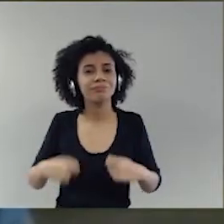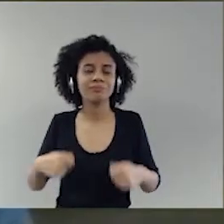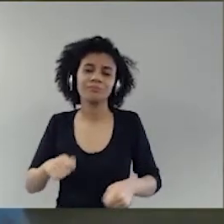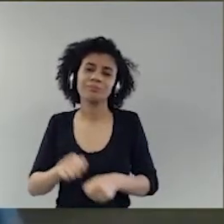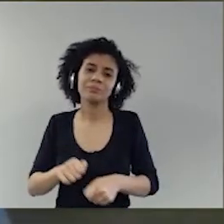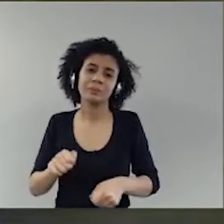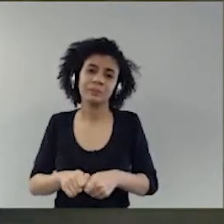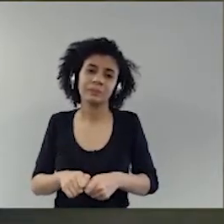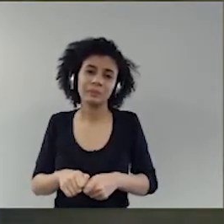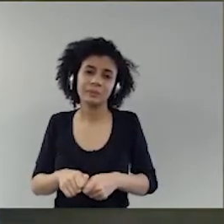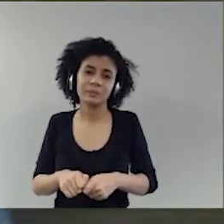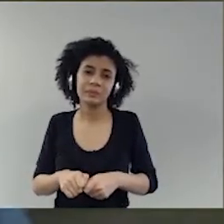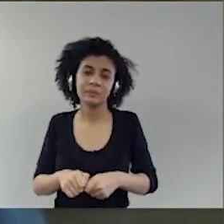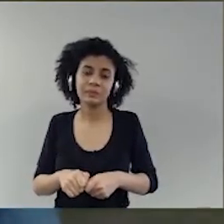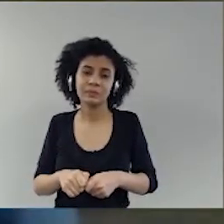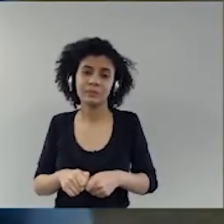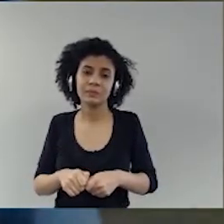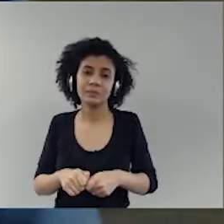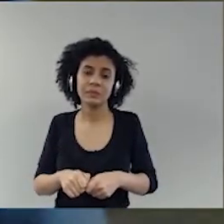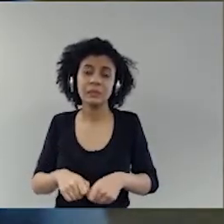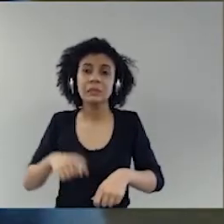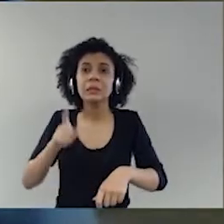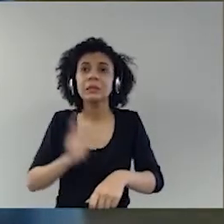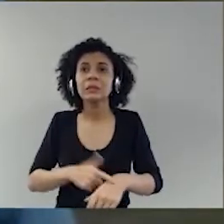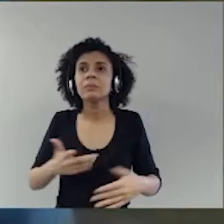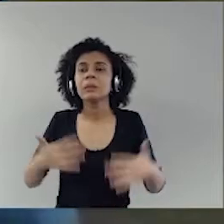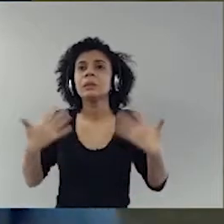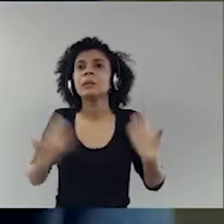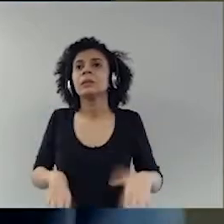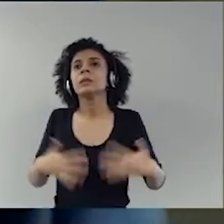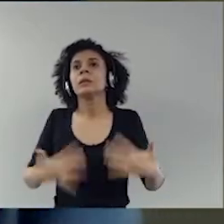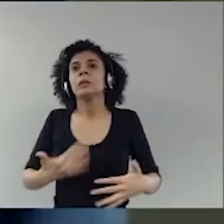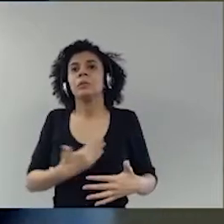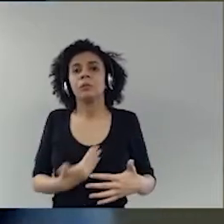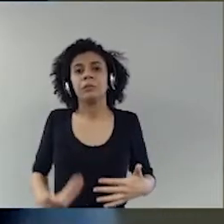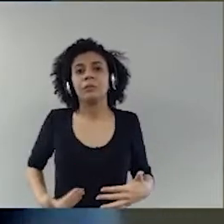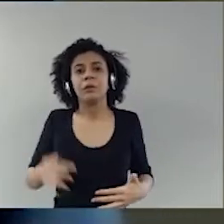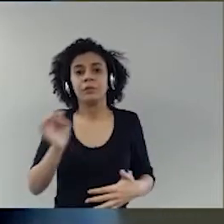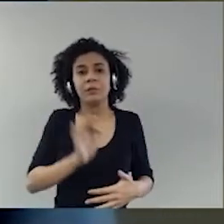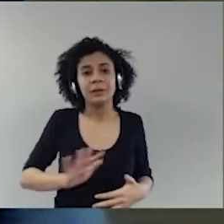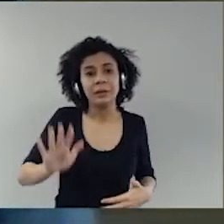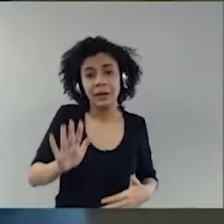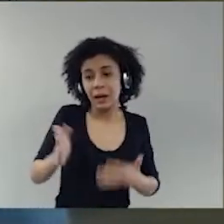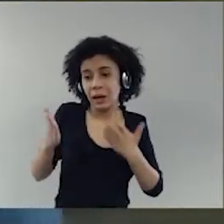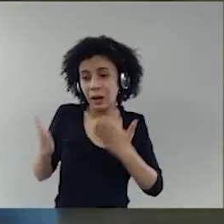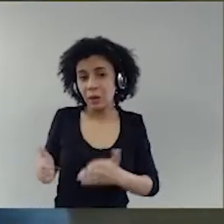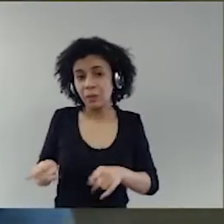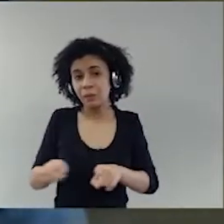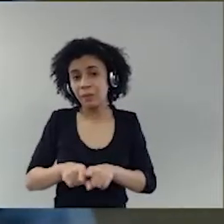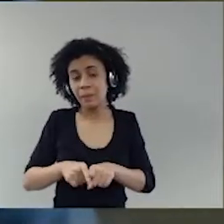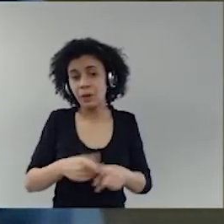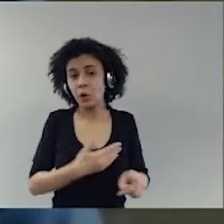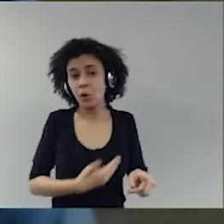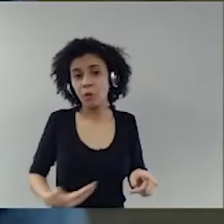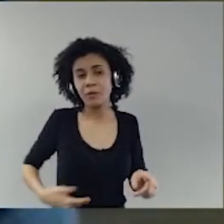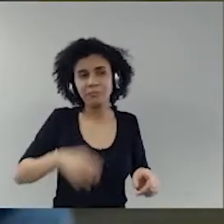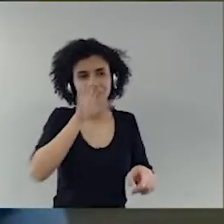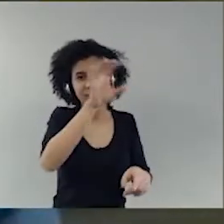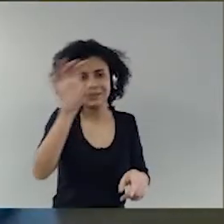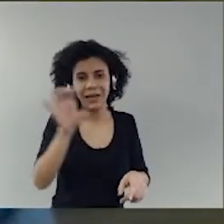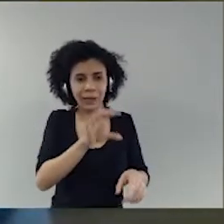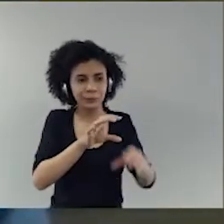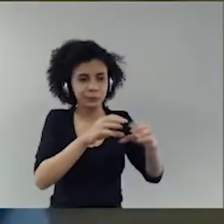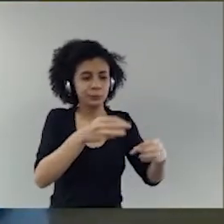feita, né? Um estado de tensão entre o governo federal de um lado e governos estaduais